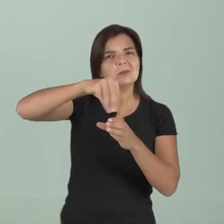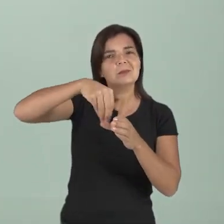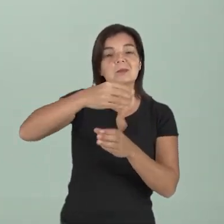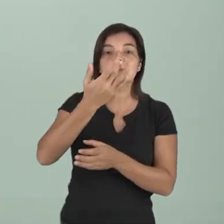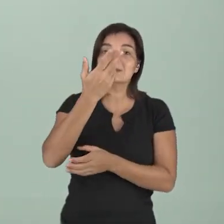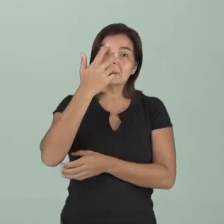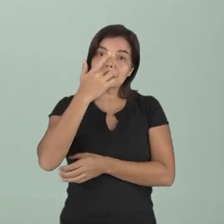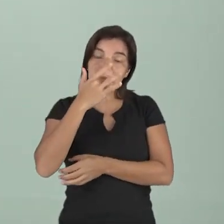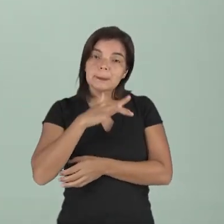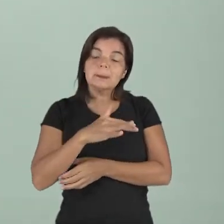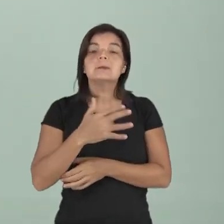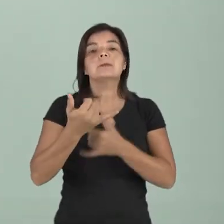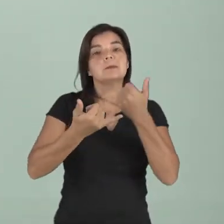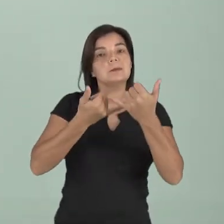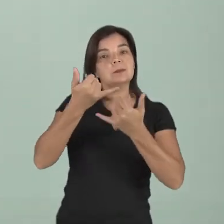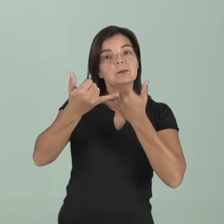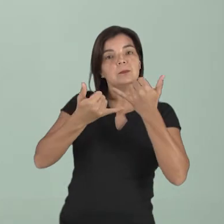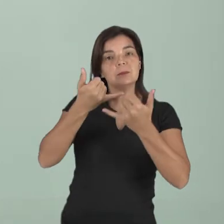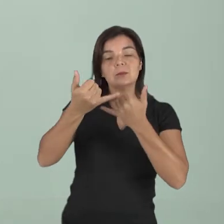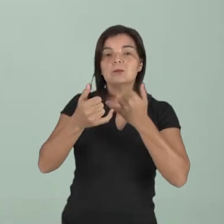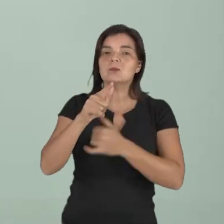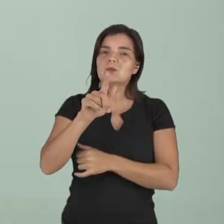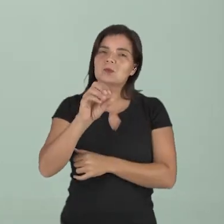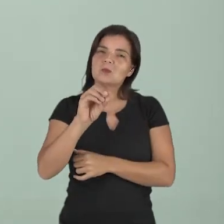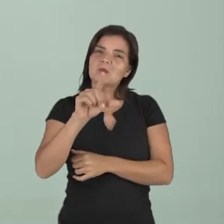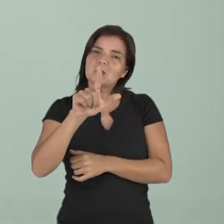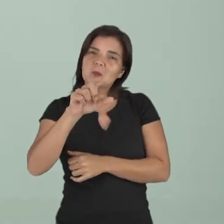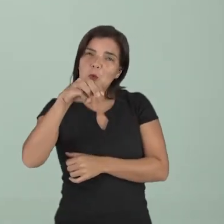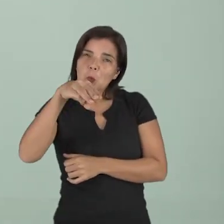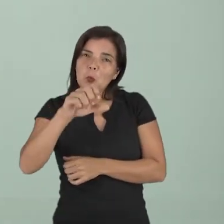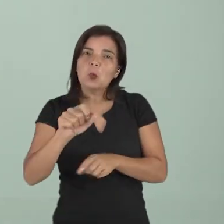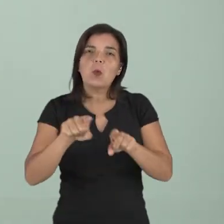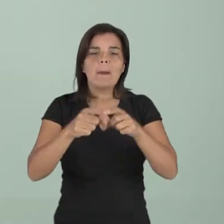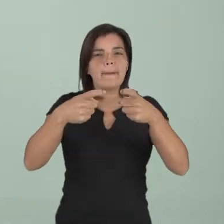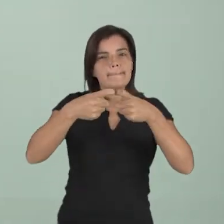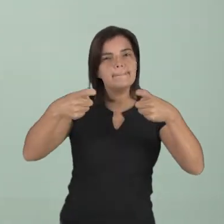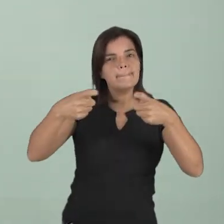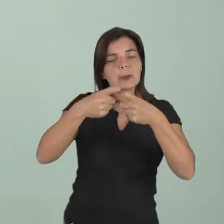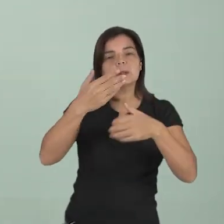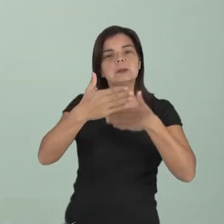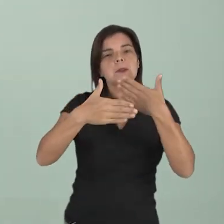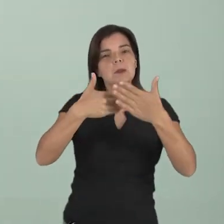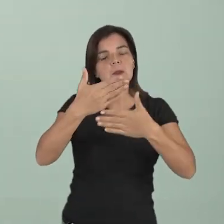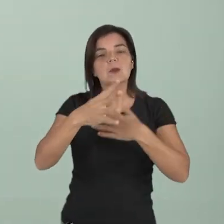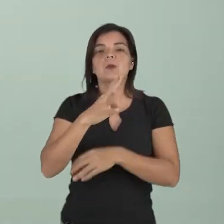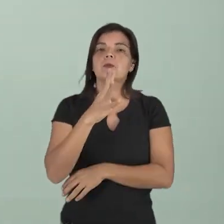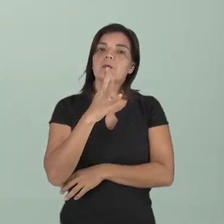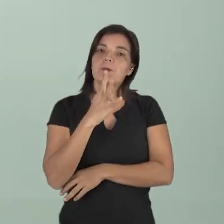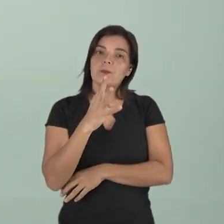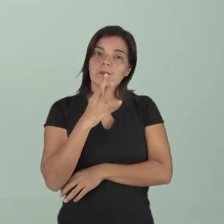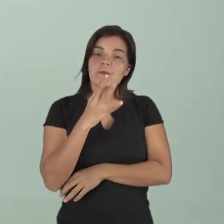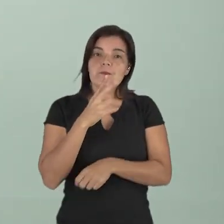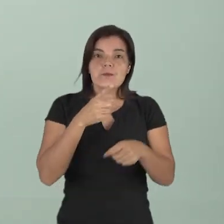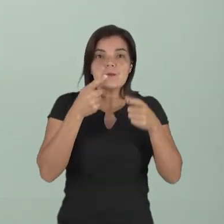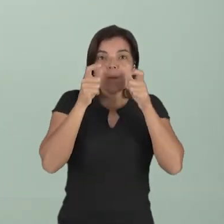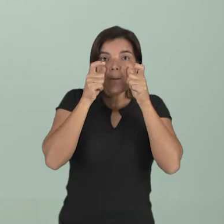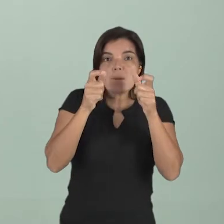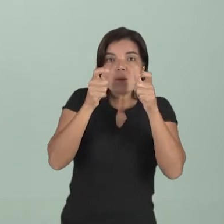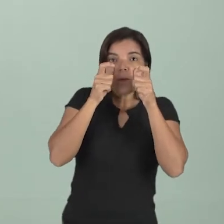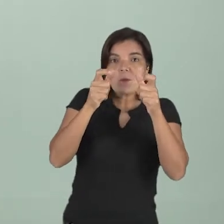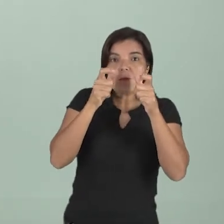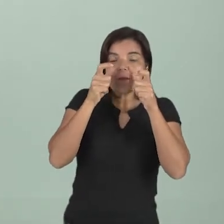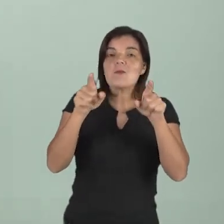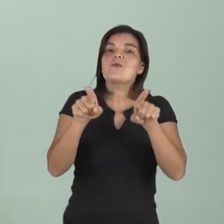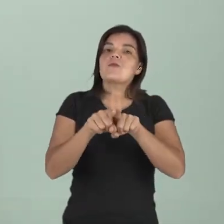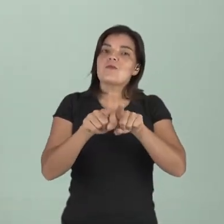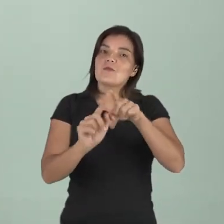as crianças brincavam com uma espécie de goma elástica, e a partir desse conhecimento e do interesse nessa